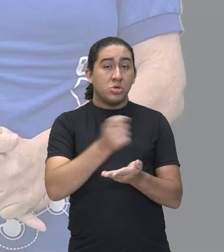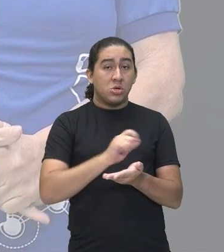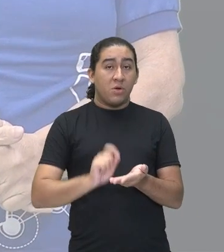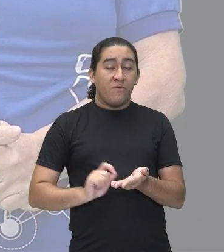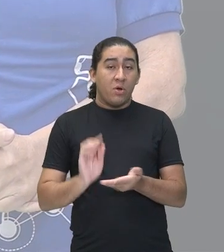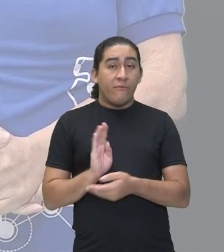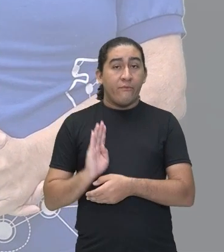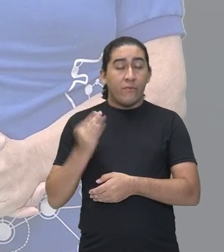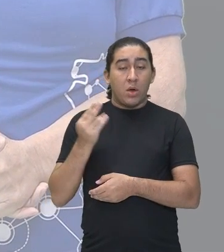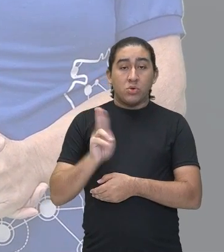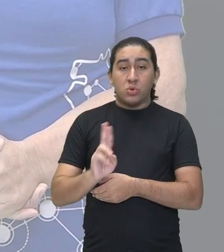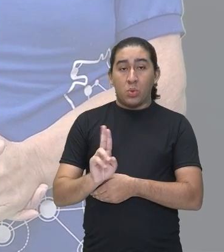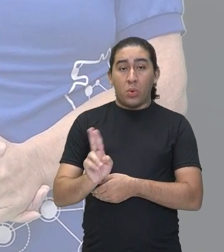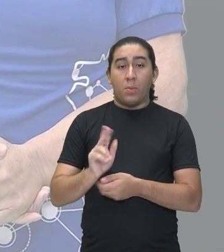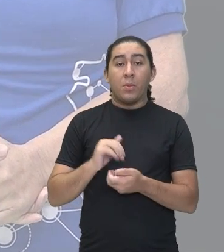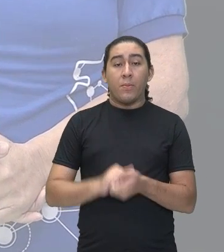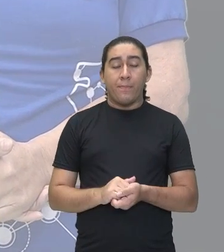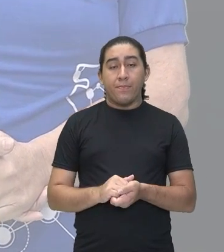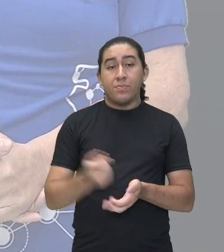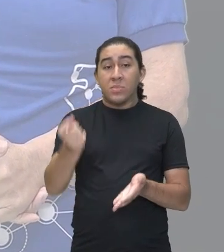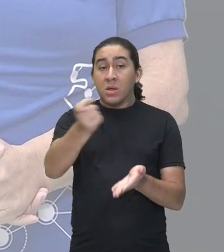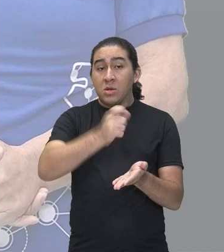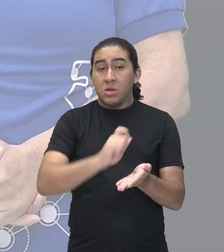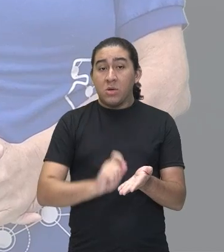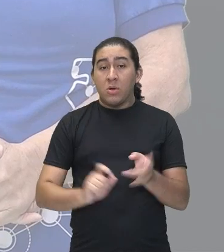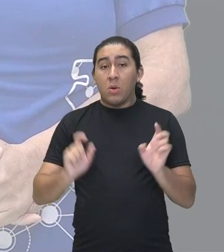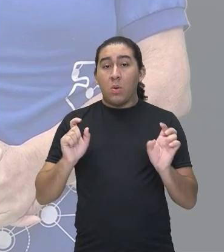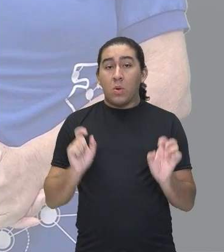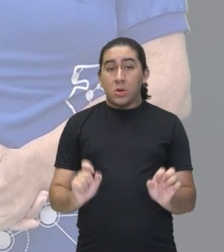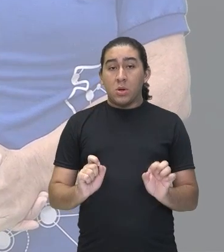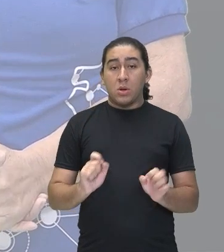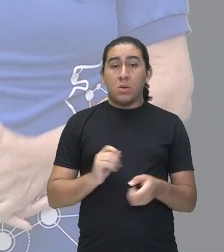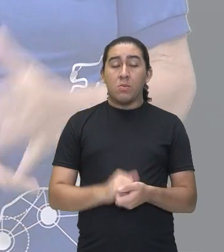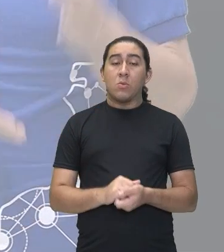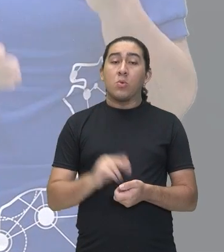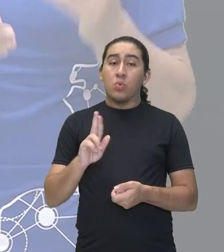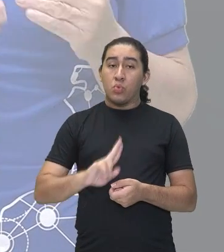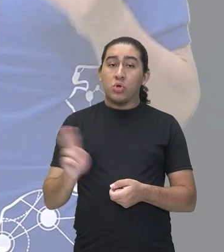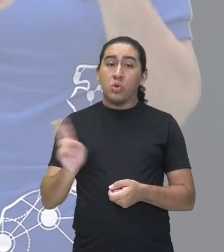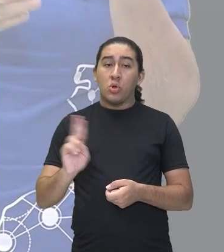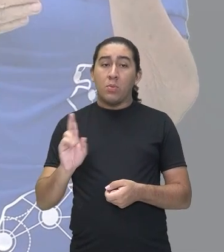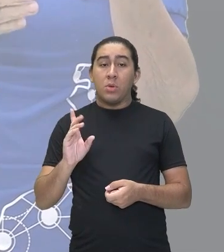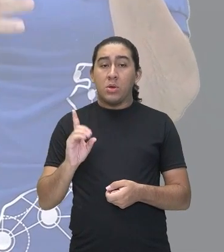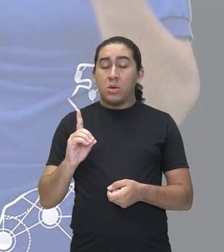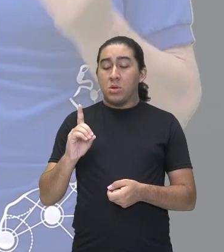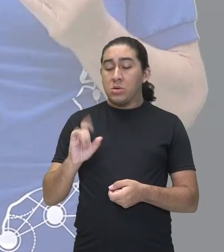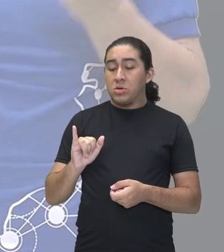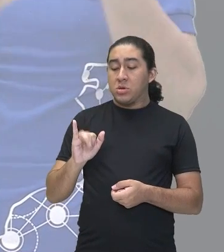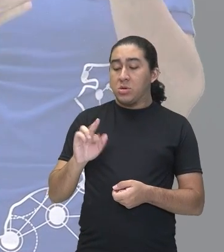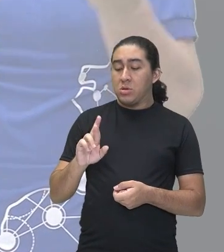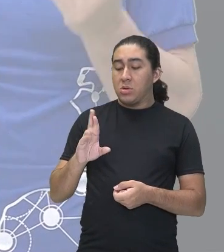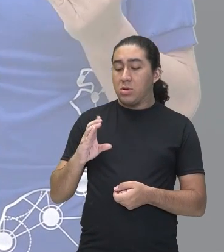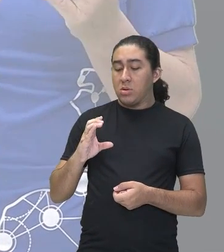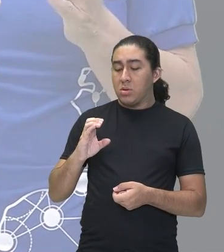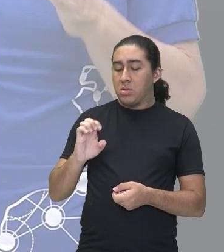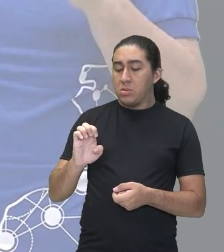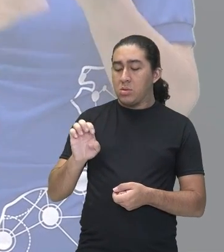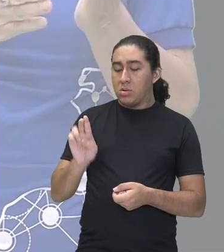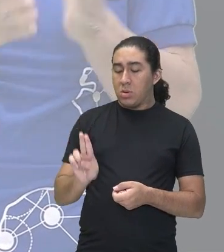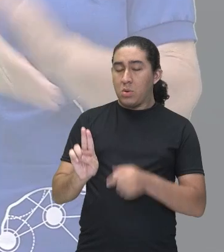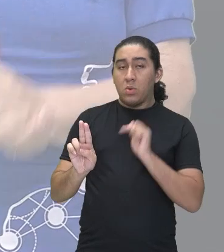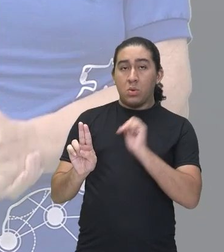né? Gonzaga escrevia com o pseudônimo de Dirceu. Então, quando você vê Marília de